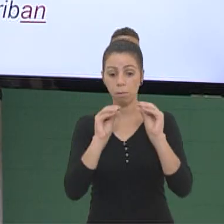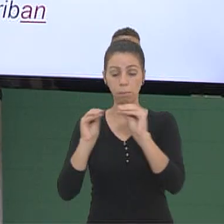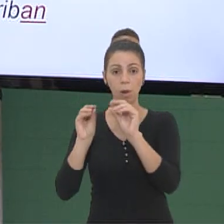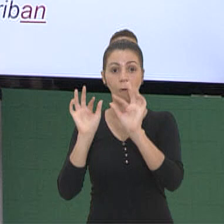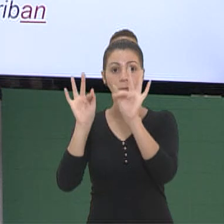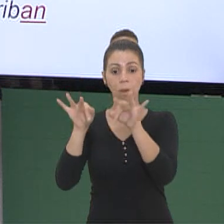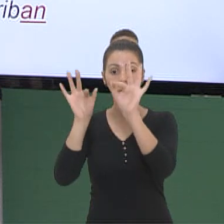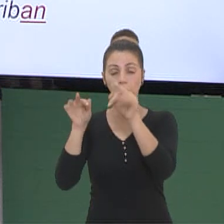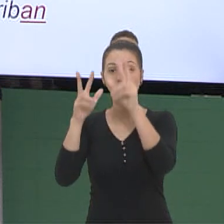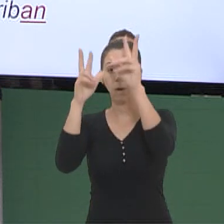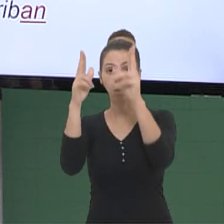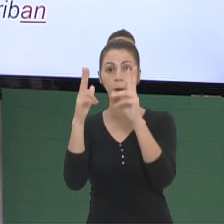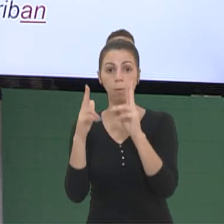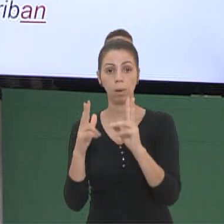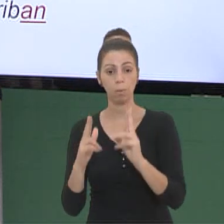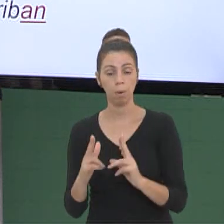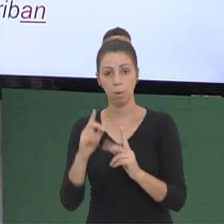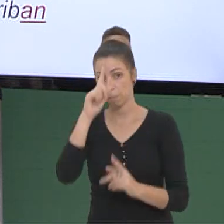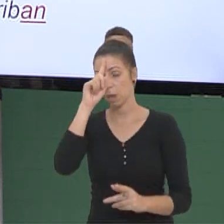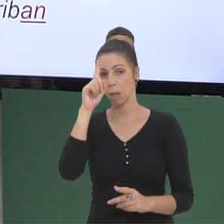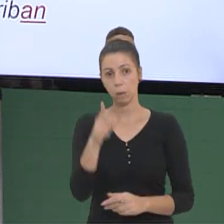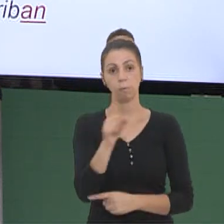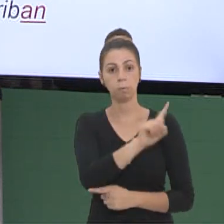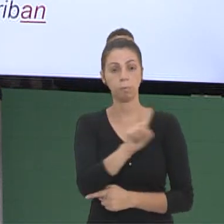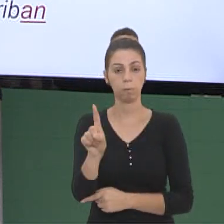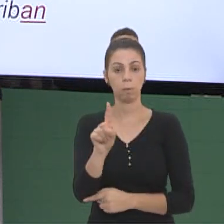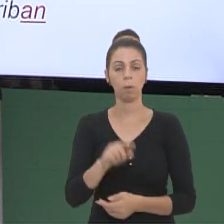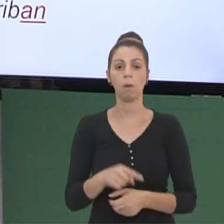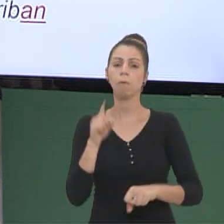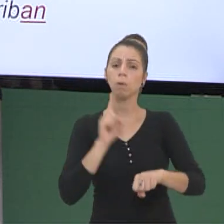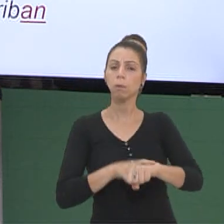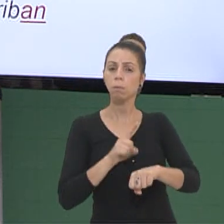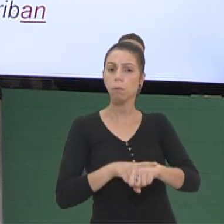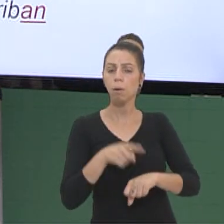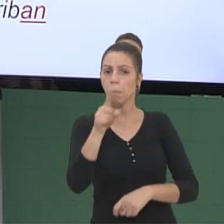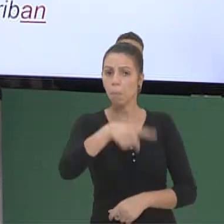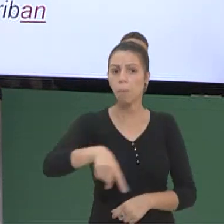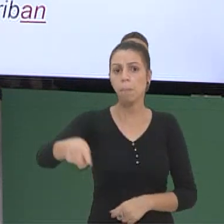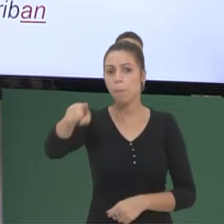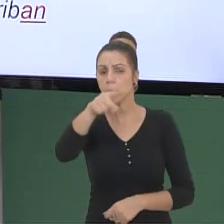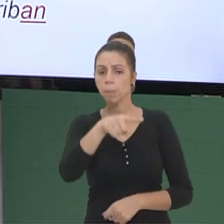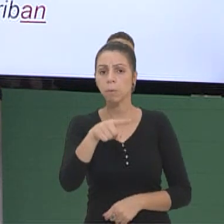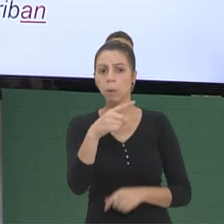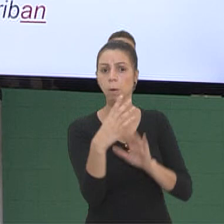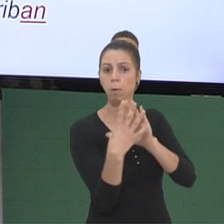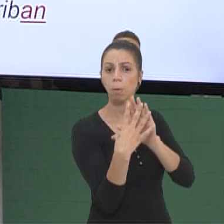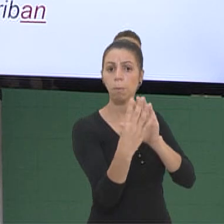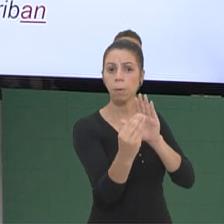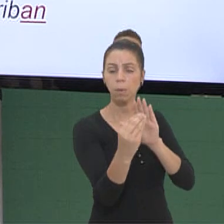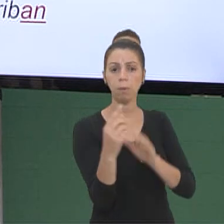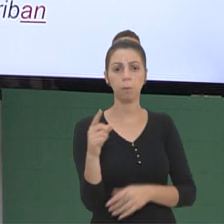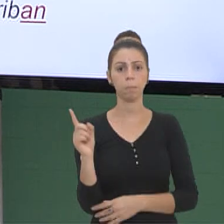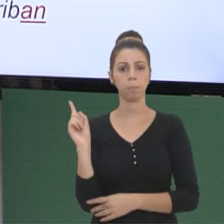no imperativo negativo, ok? Vou dar um tempo também para vocês copiarem.